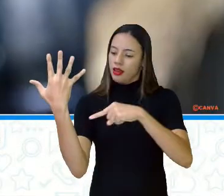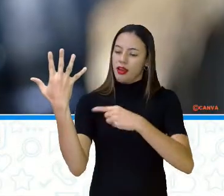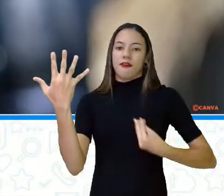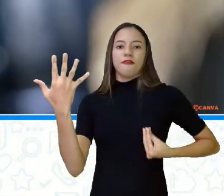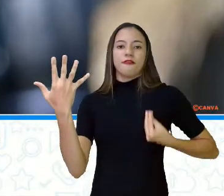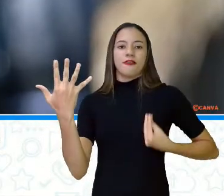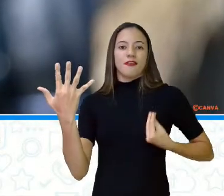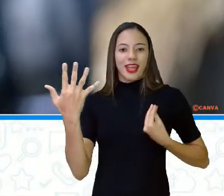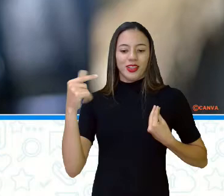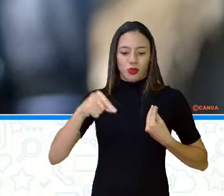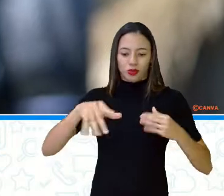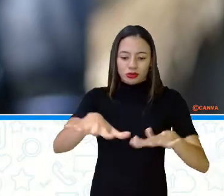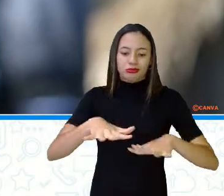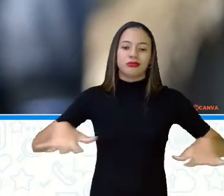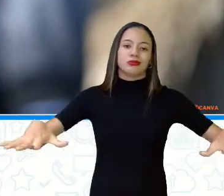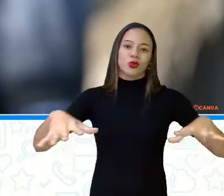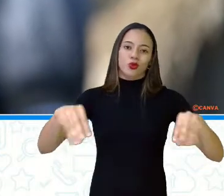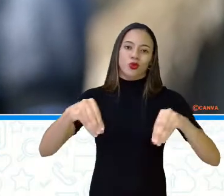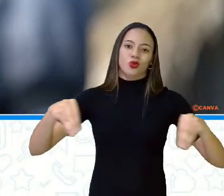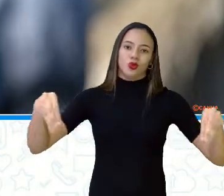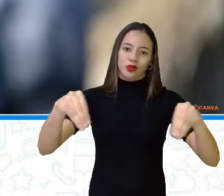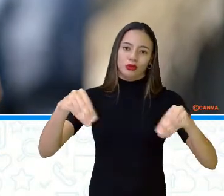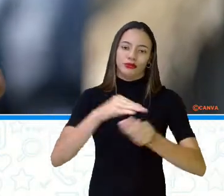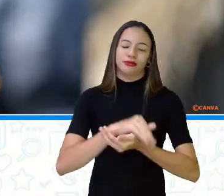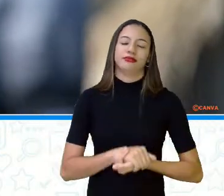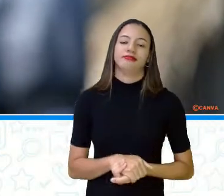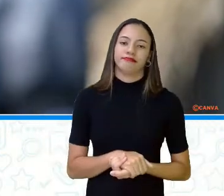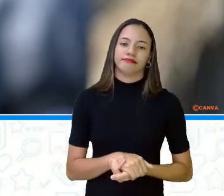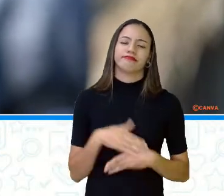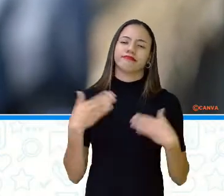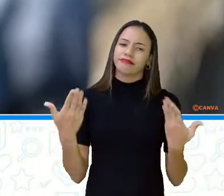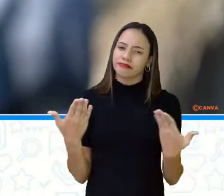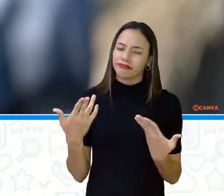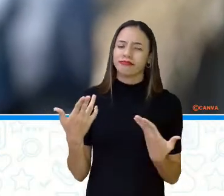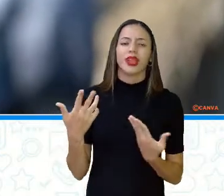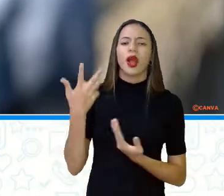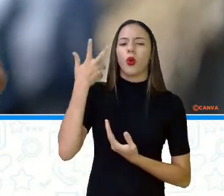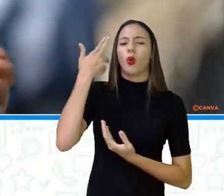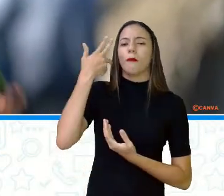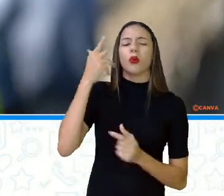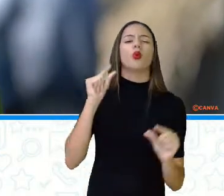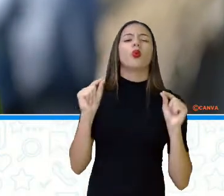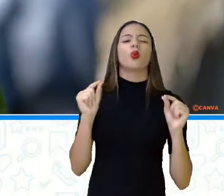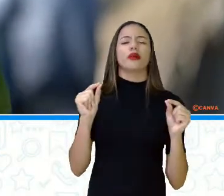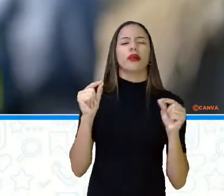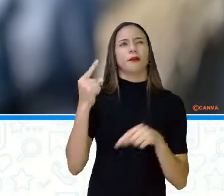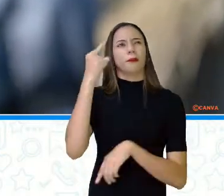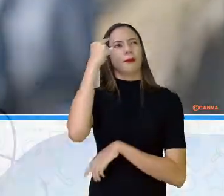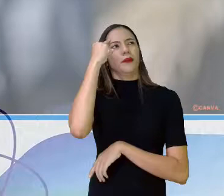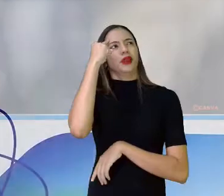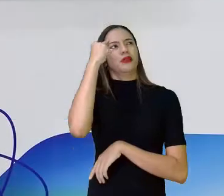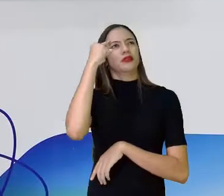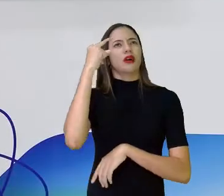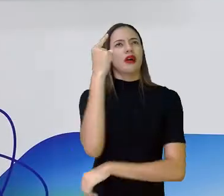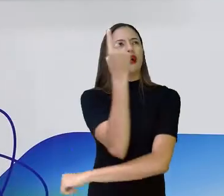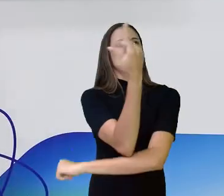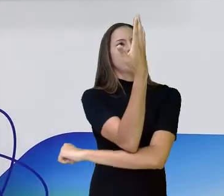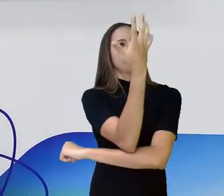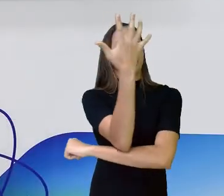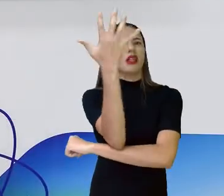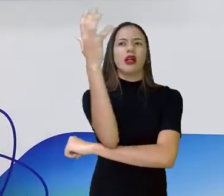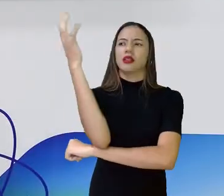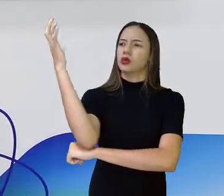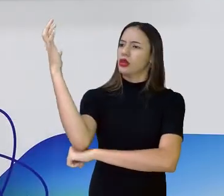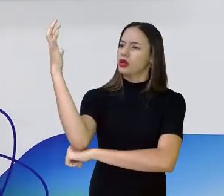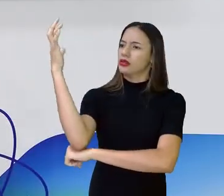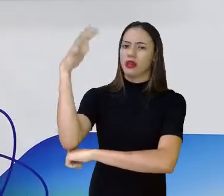no solo. E aí é muito comum nós quando pensarmos em natureza, né, quando a gente pensa